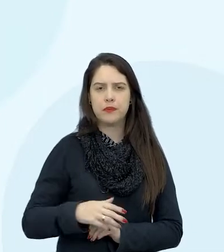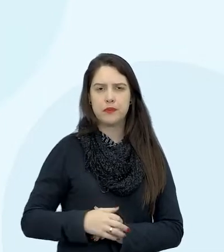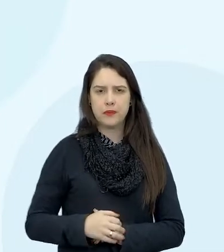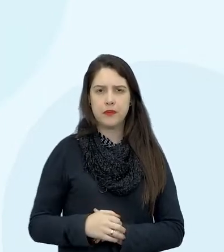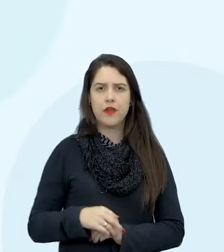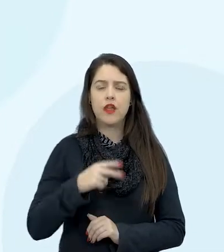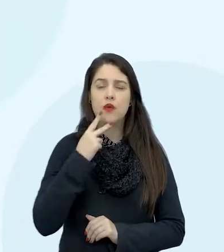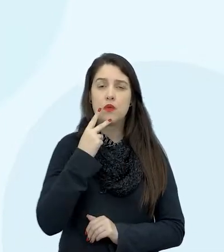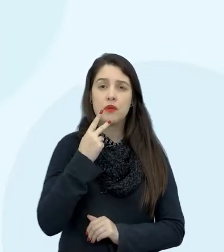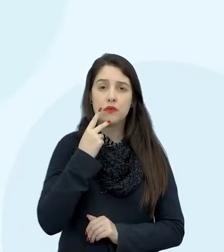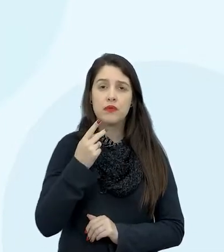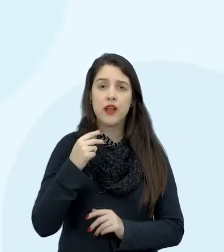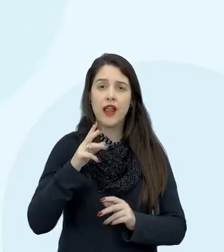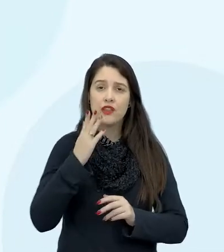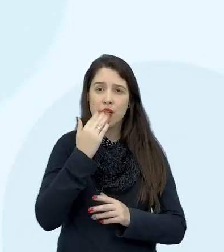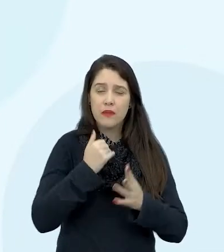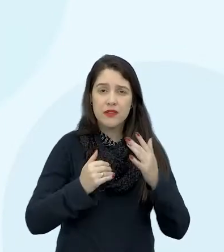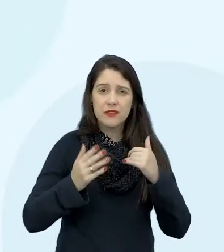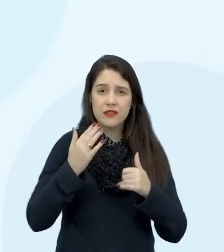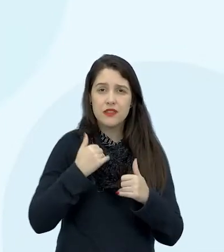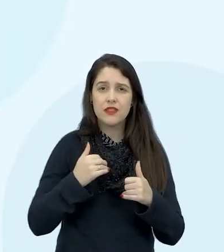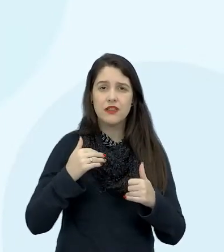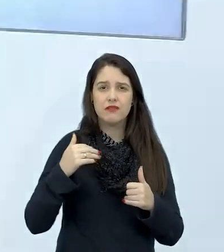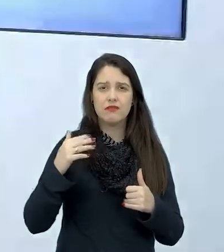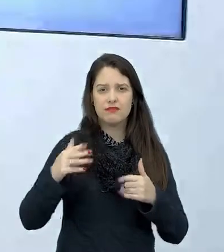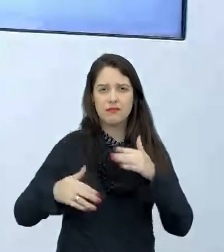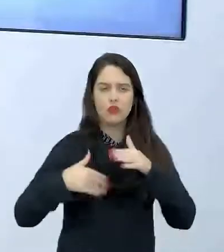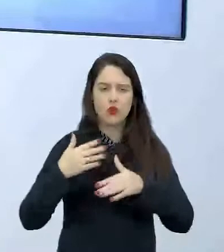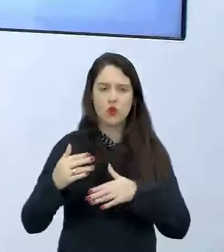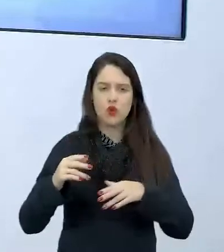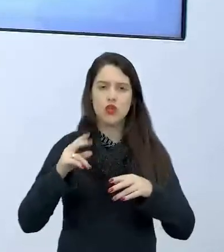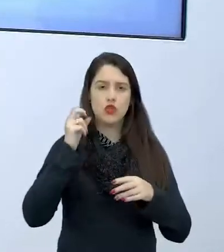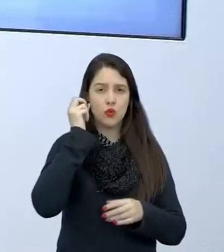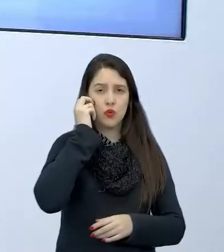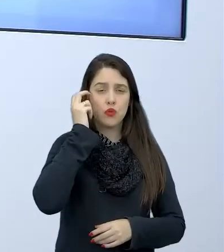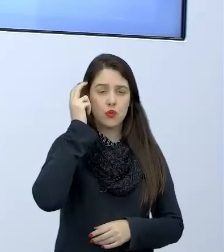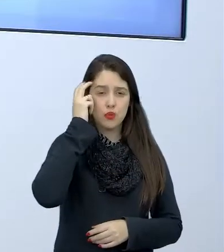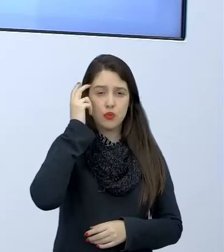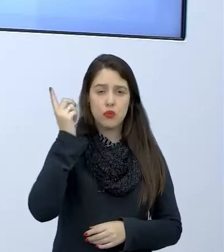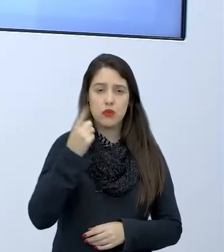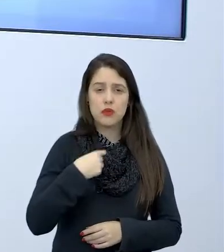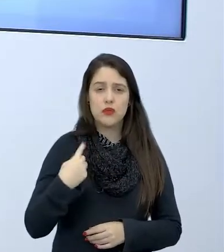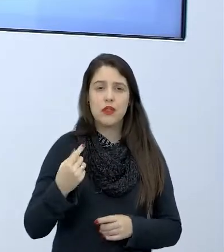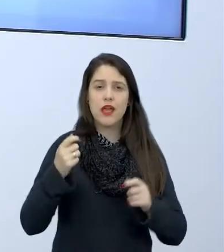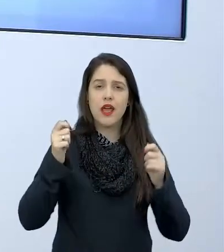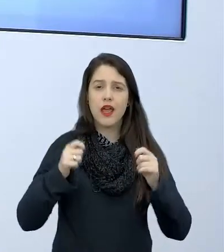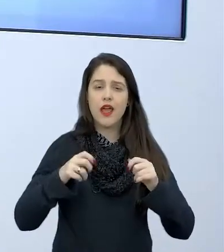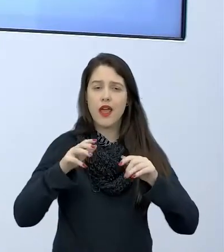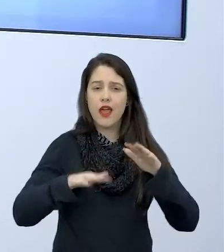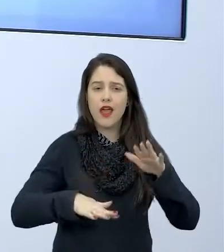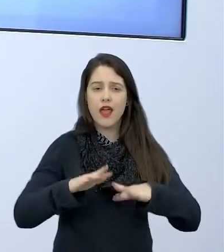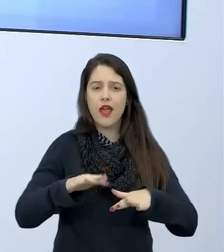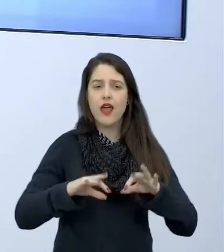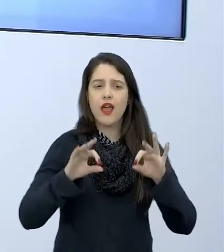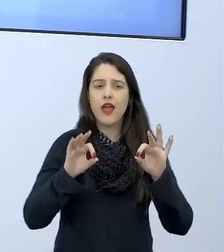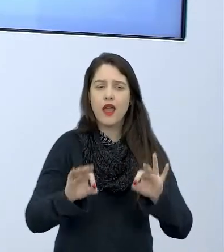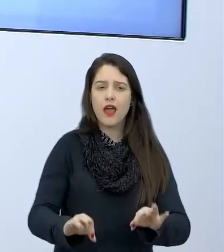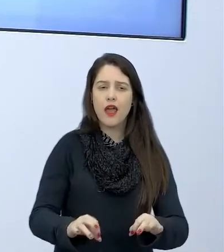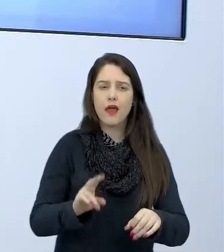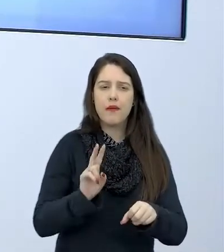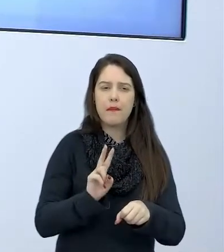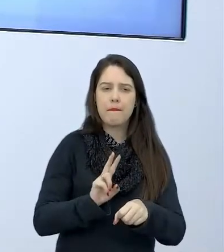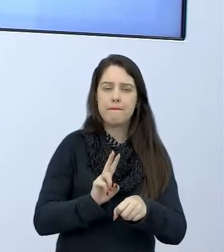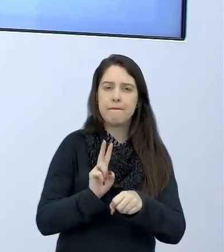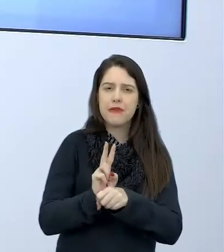quando a gente fala da alimentação, a gente fala sobre cultura, a alimentação muitas vezes é uma maneira de preservação